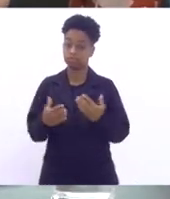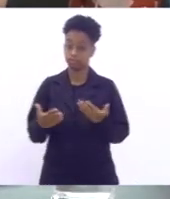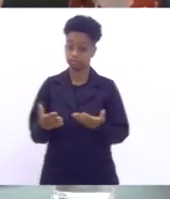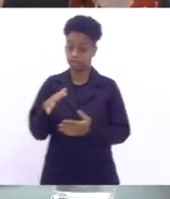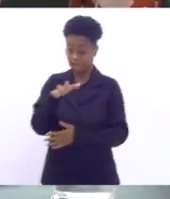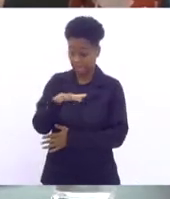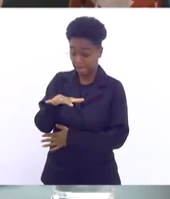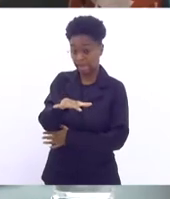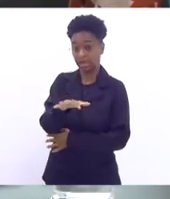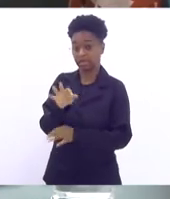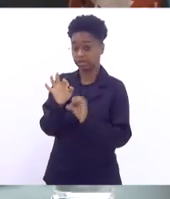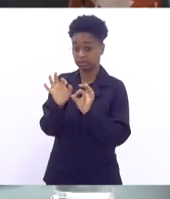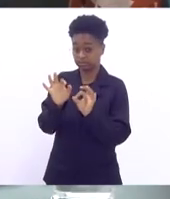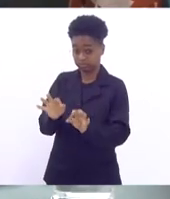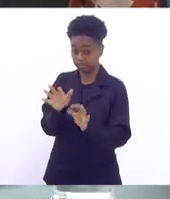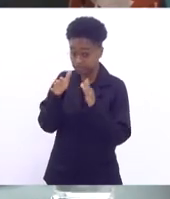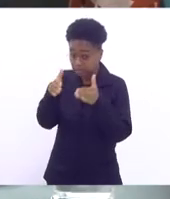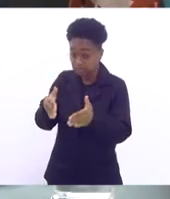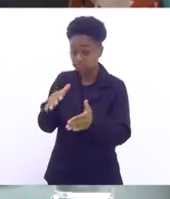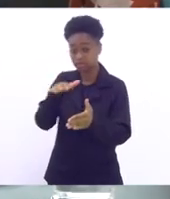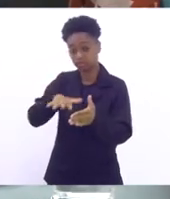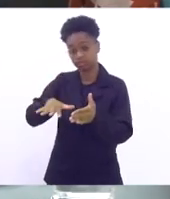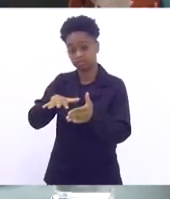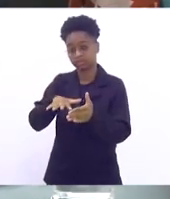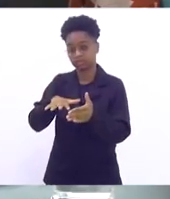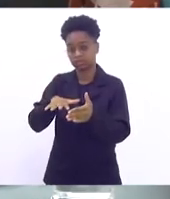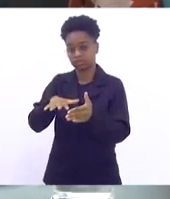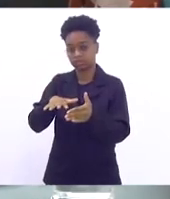específico do